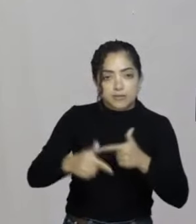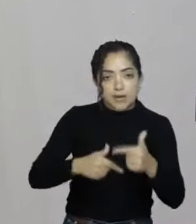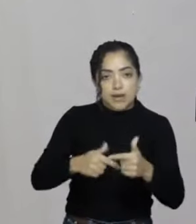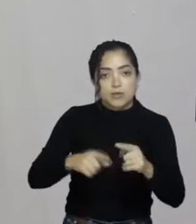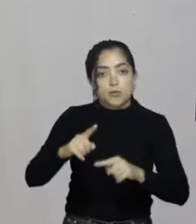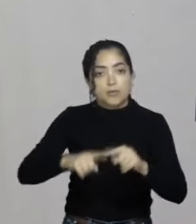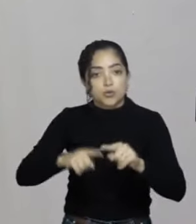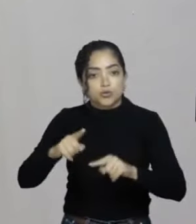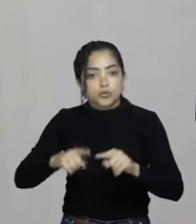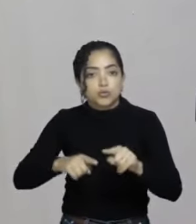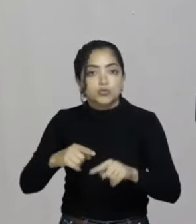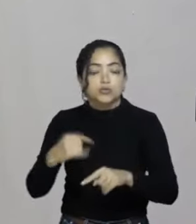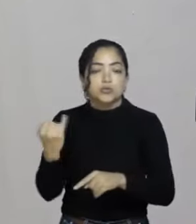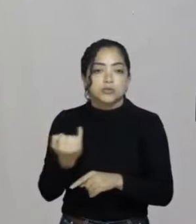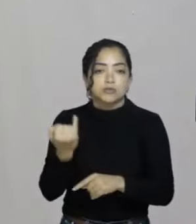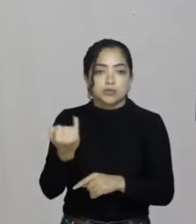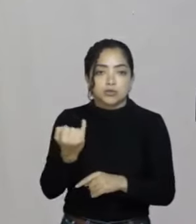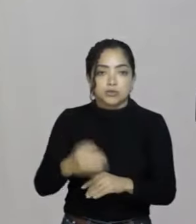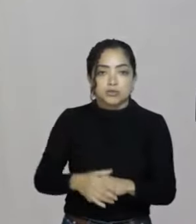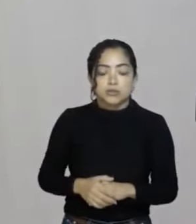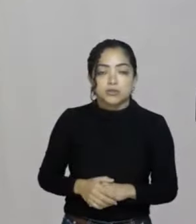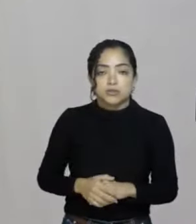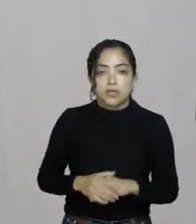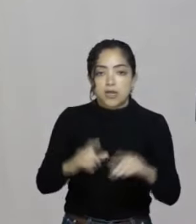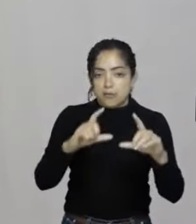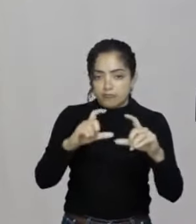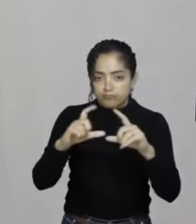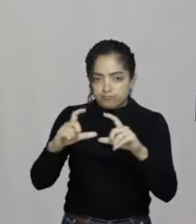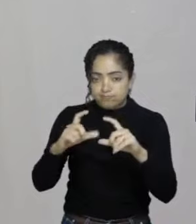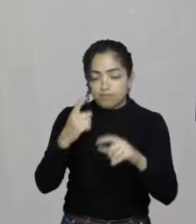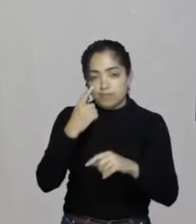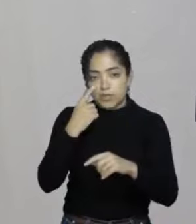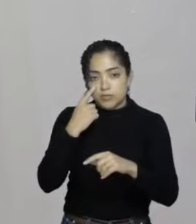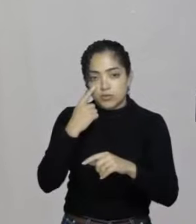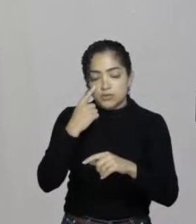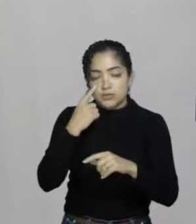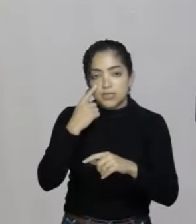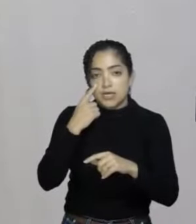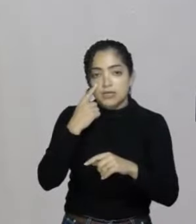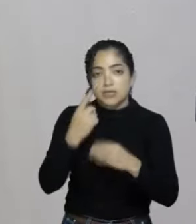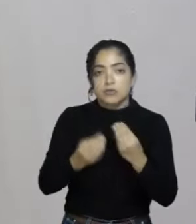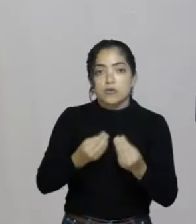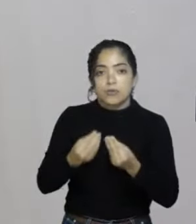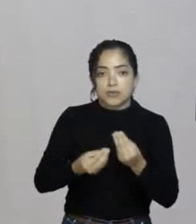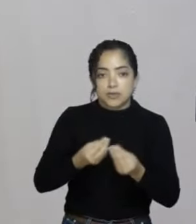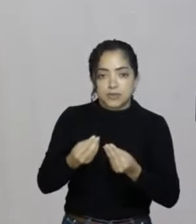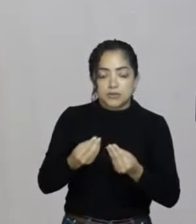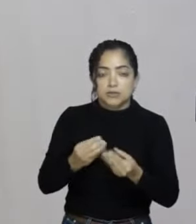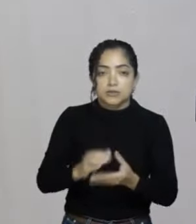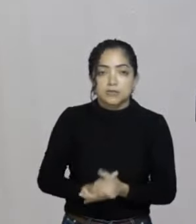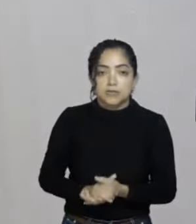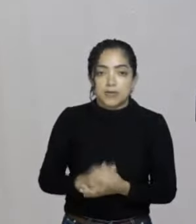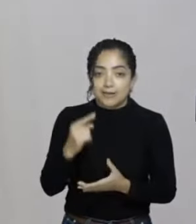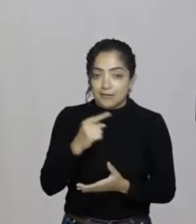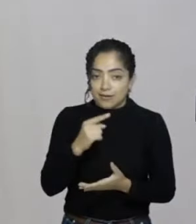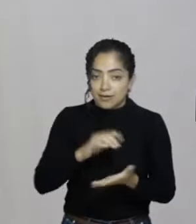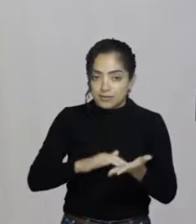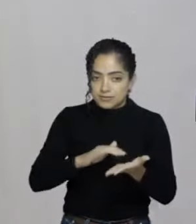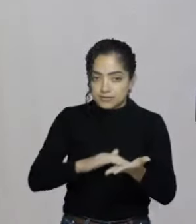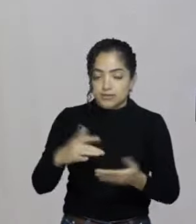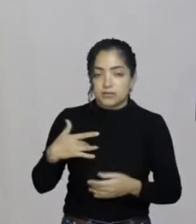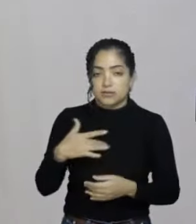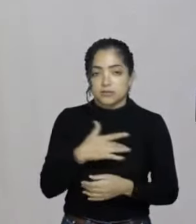essenciais eu tenho aqui alguns slides só para ilustrar com relação especificamente que a gente observou na Secretaria da Saúde